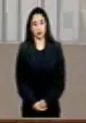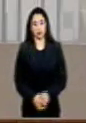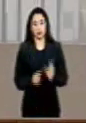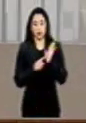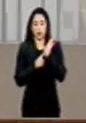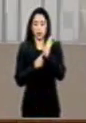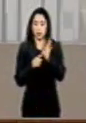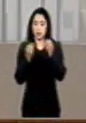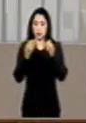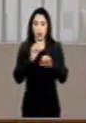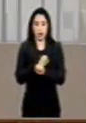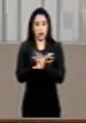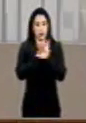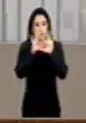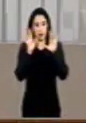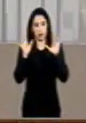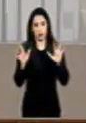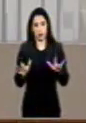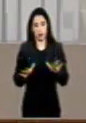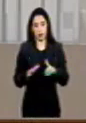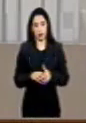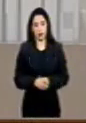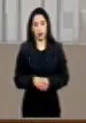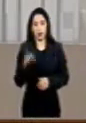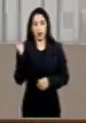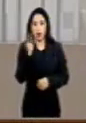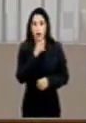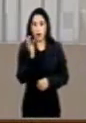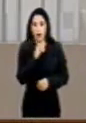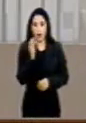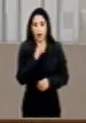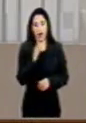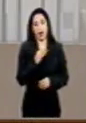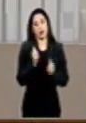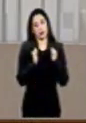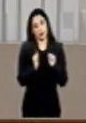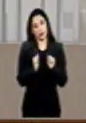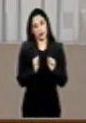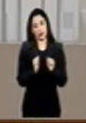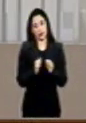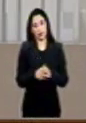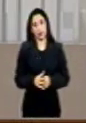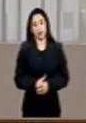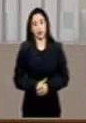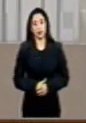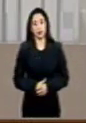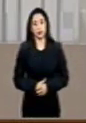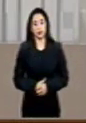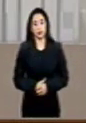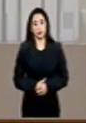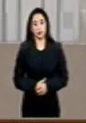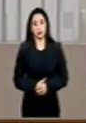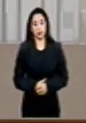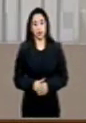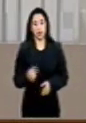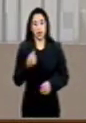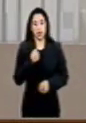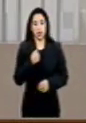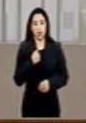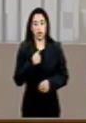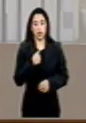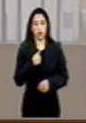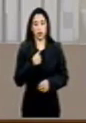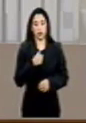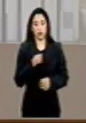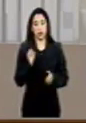maneira bastante clara e o mais rápido que foi possível. Eu vou suspender esse julgamento para